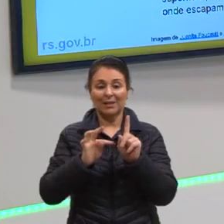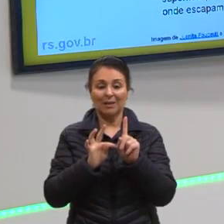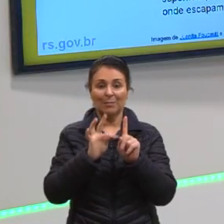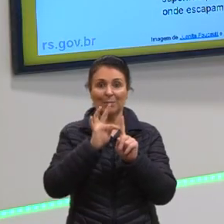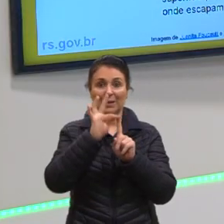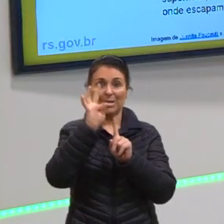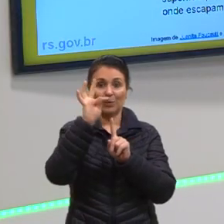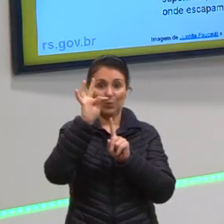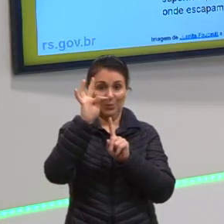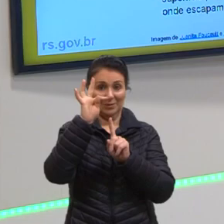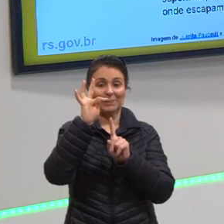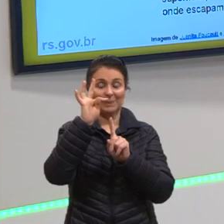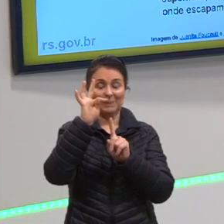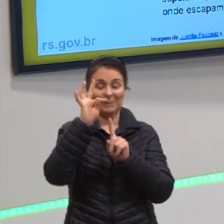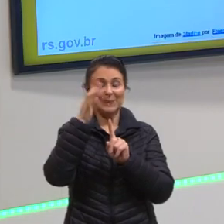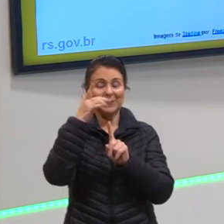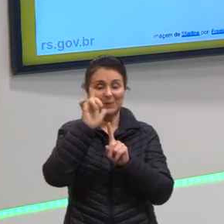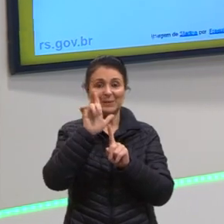Certo?